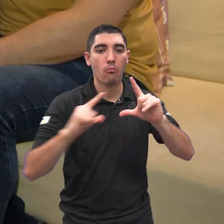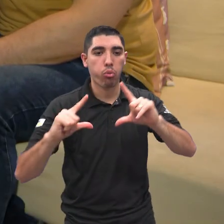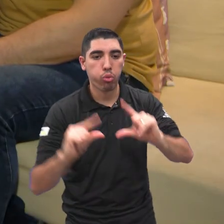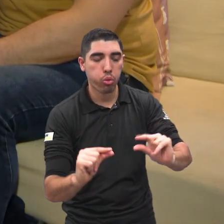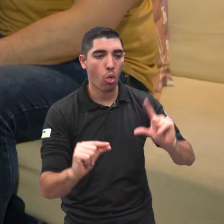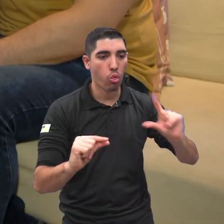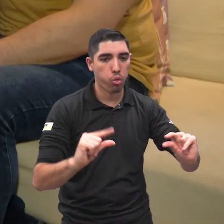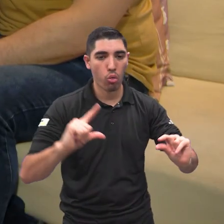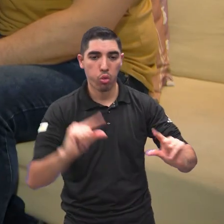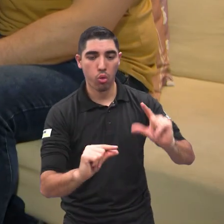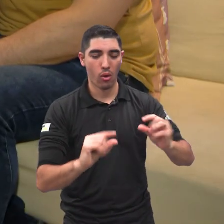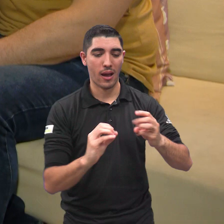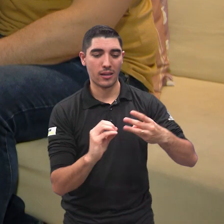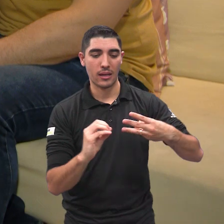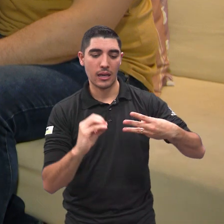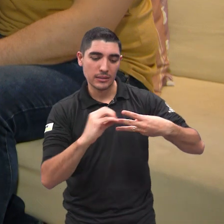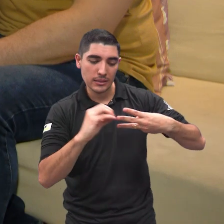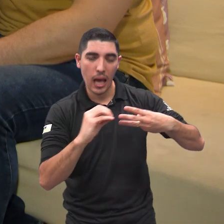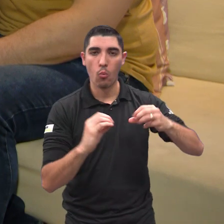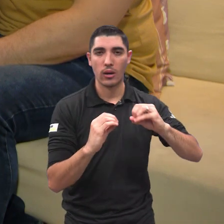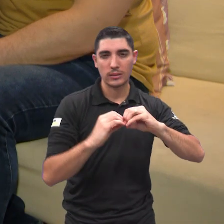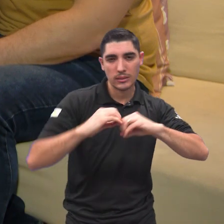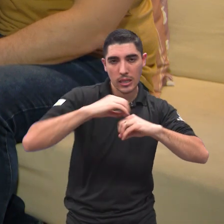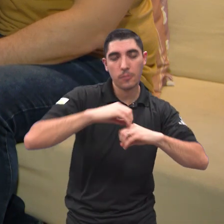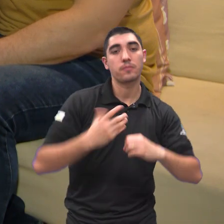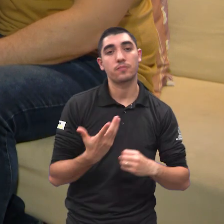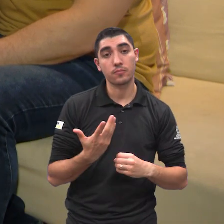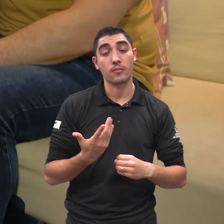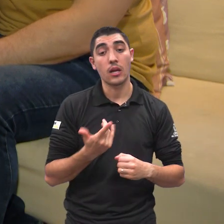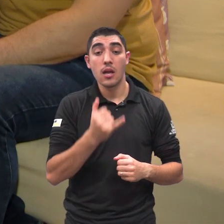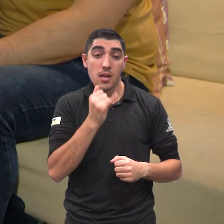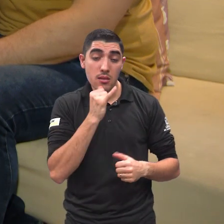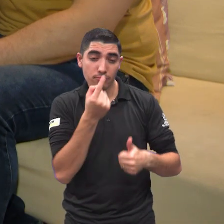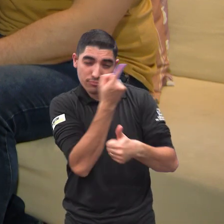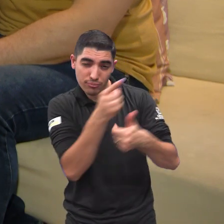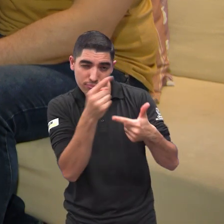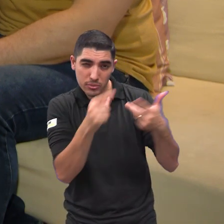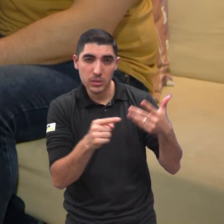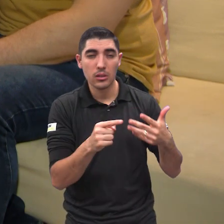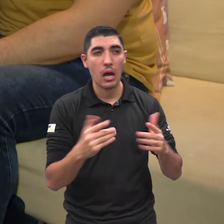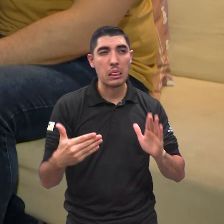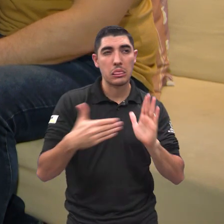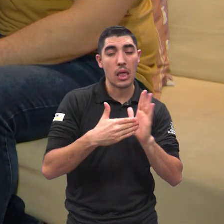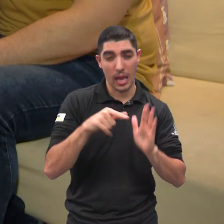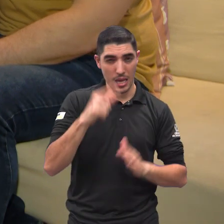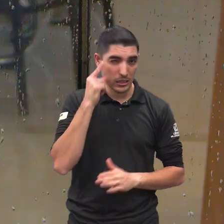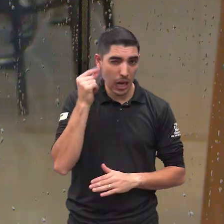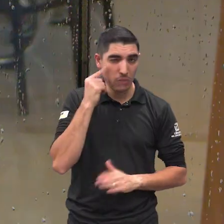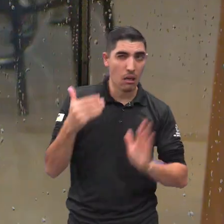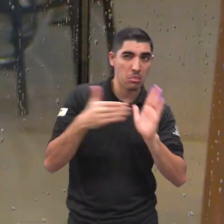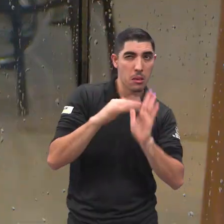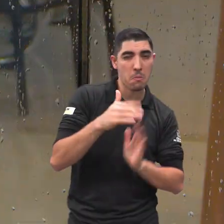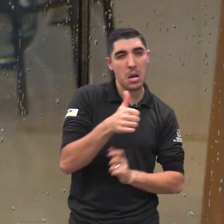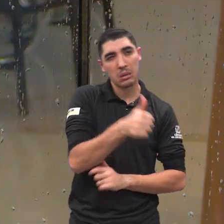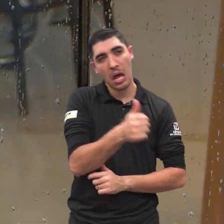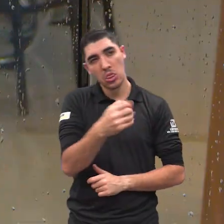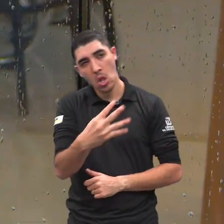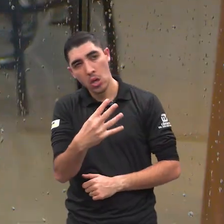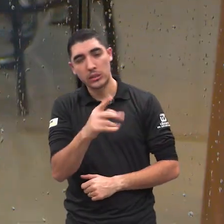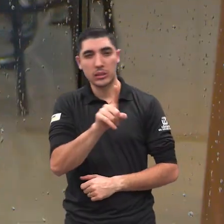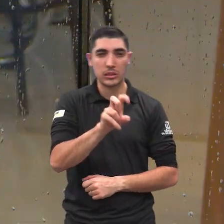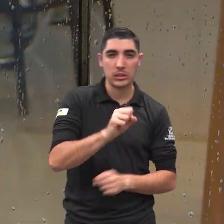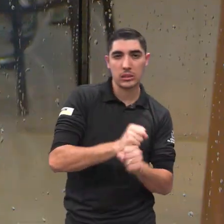menores. Então, assim, o Ragdoll, mais ou menos, e o Maine Coon, eles em torno aí de 14, 15